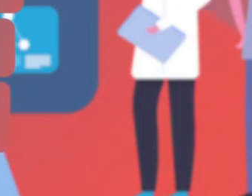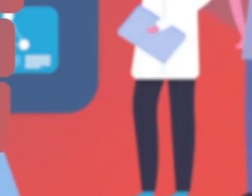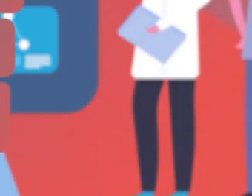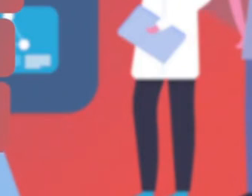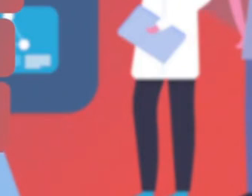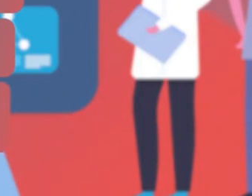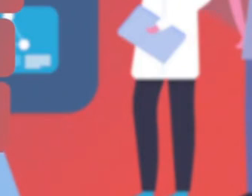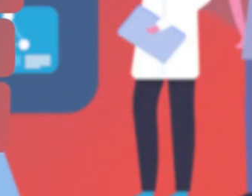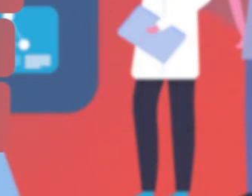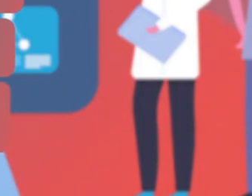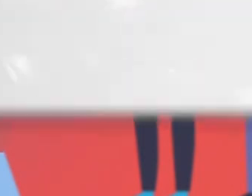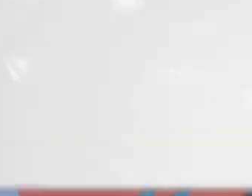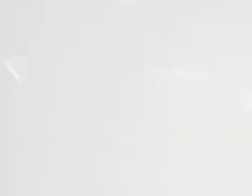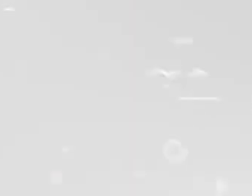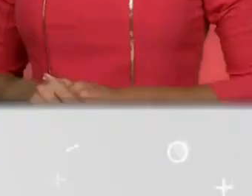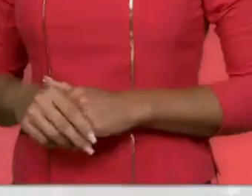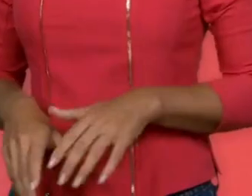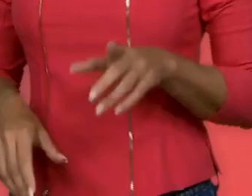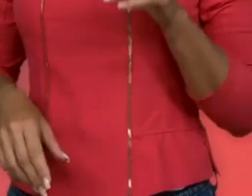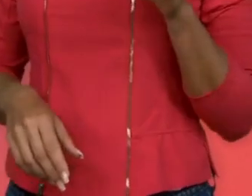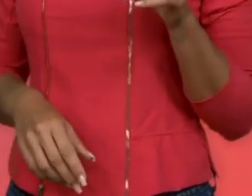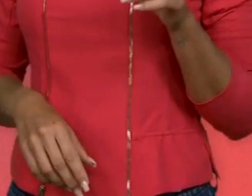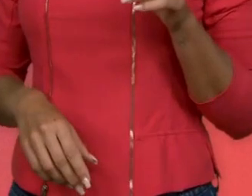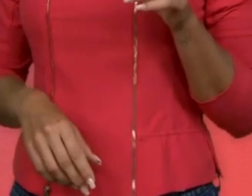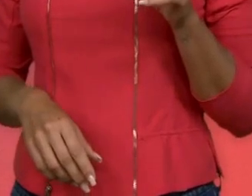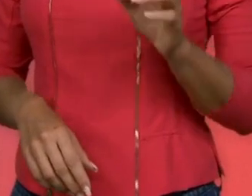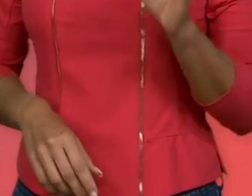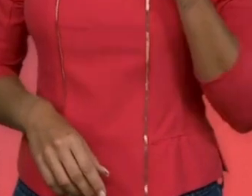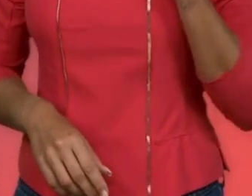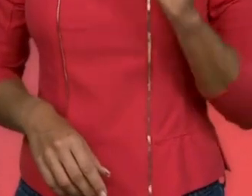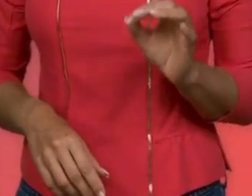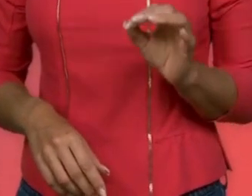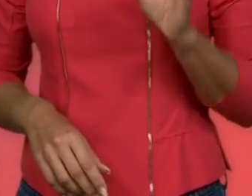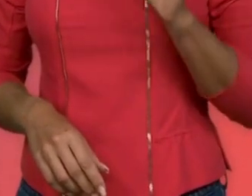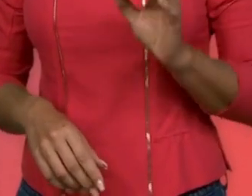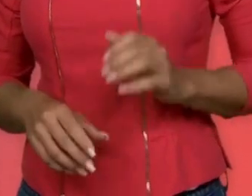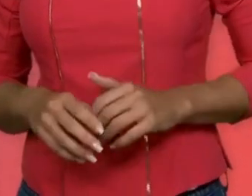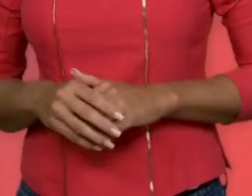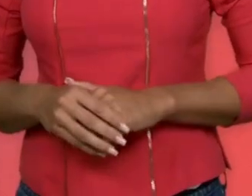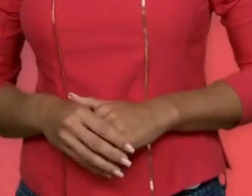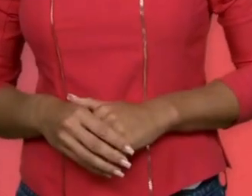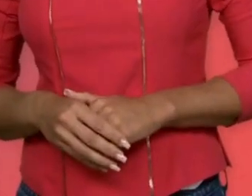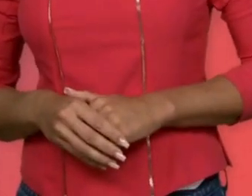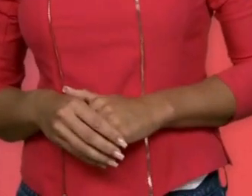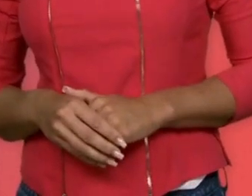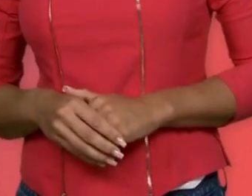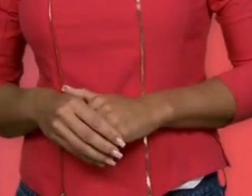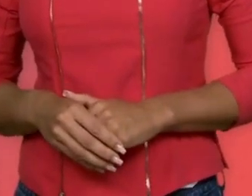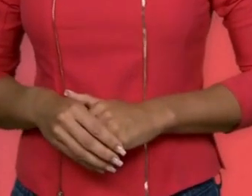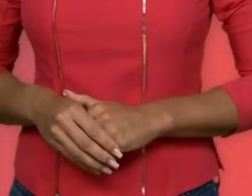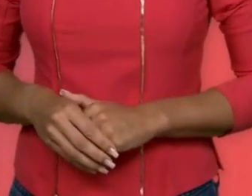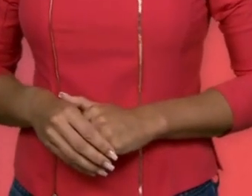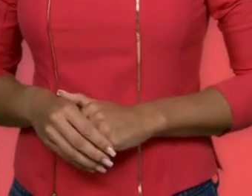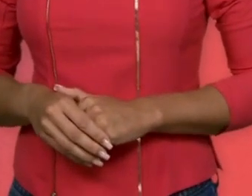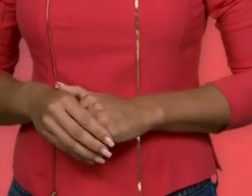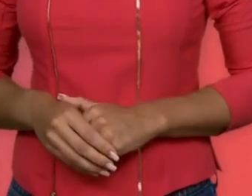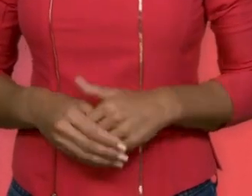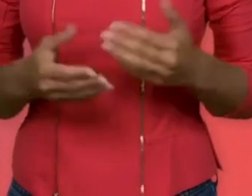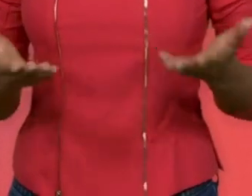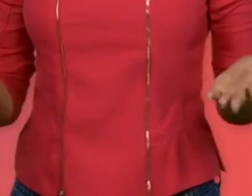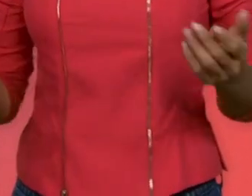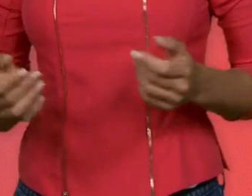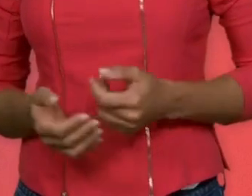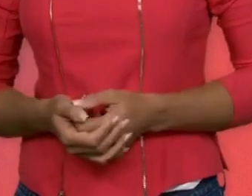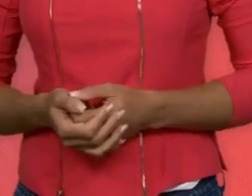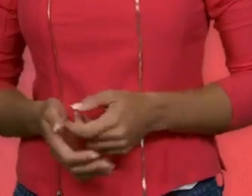o princípio ativo. Então já sabe, né? Pesquisas e atualizações constantes são fundamentais